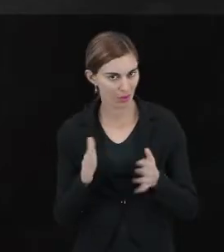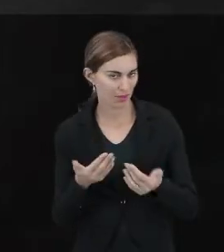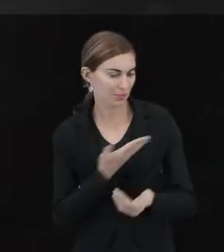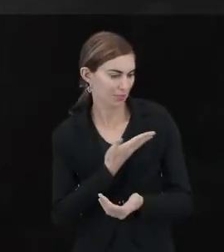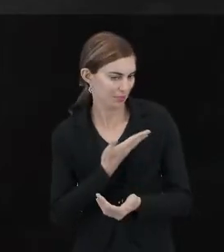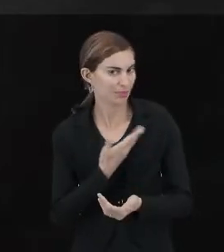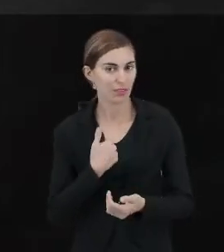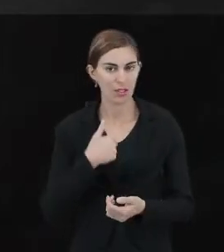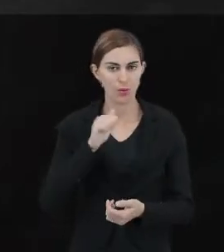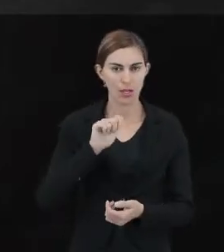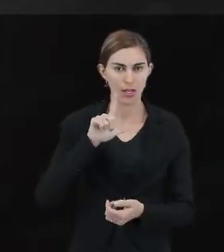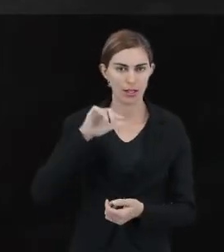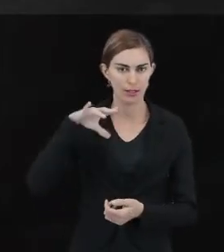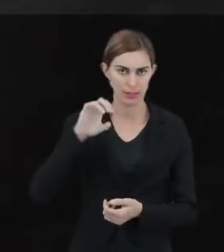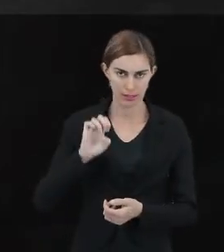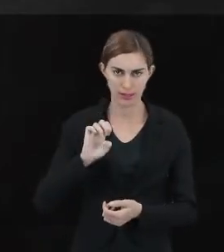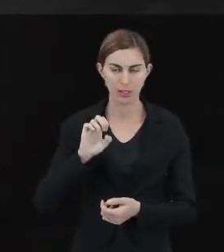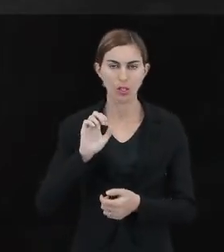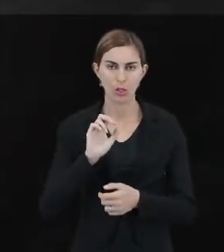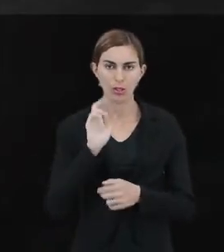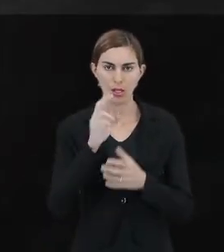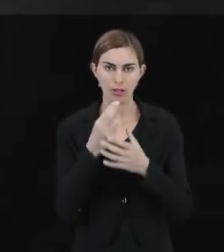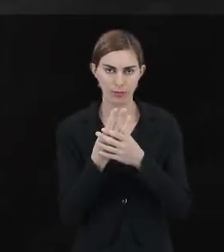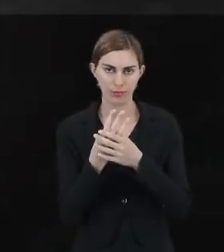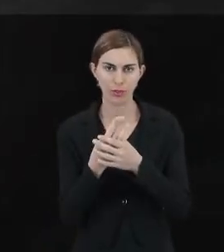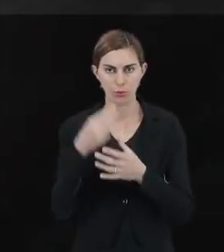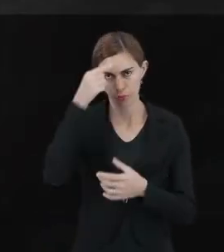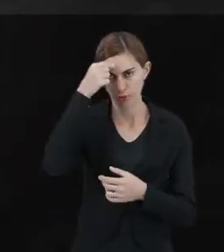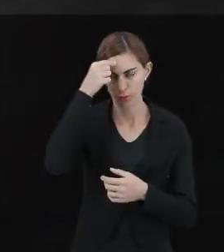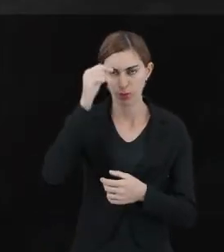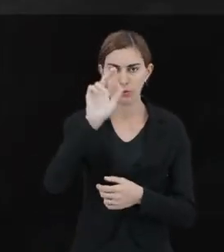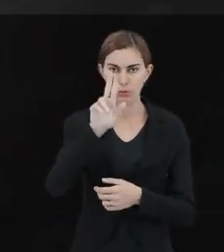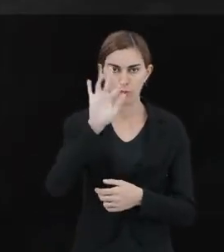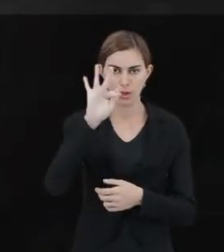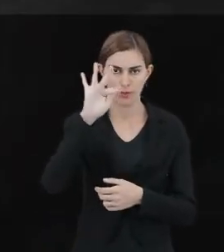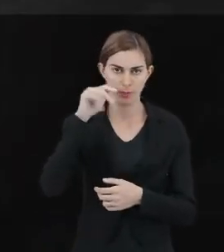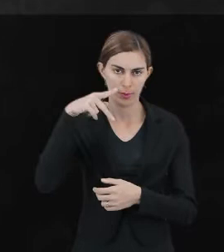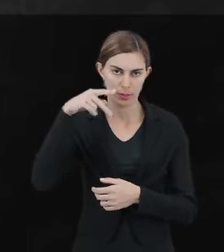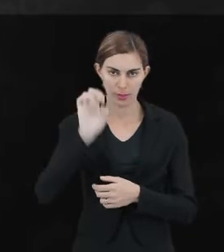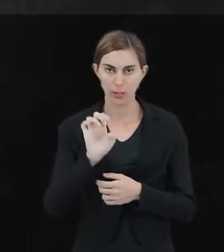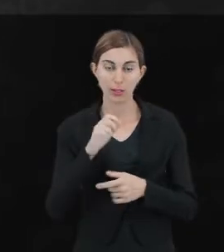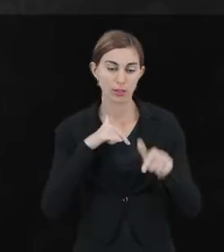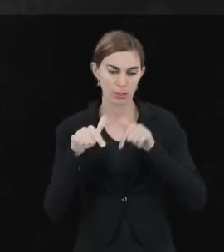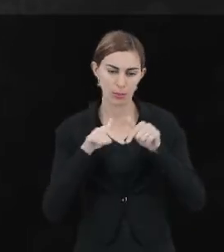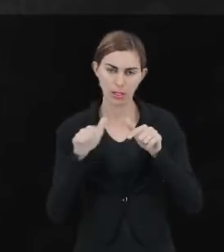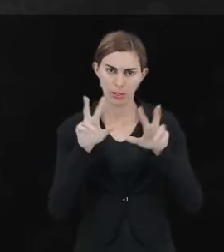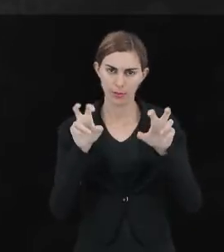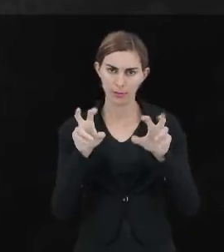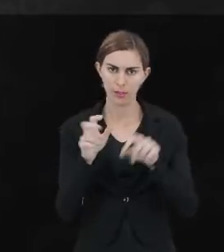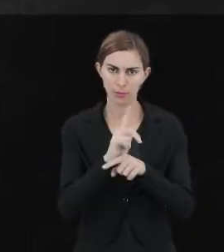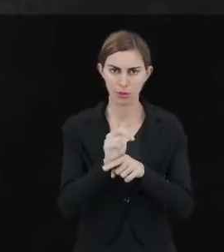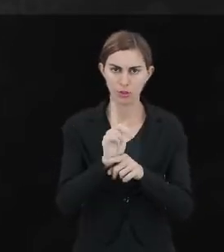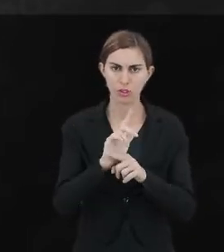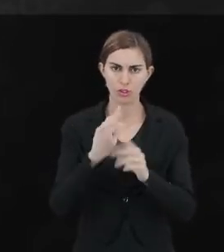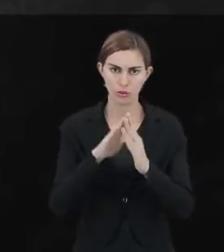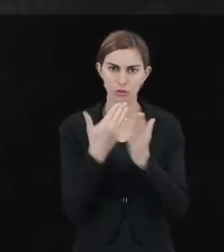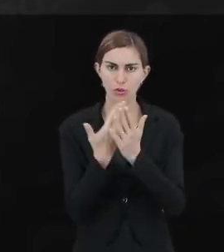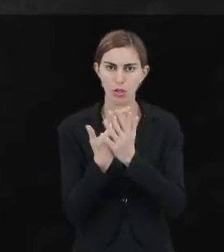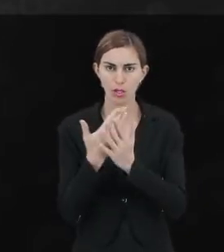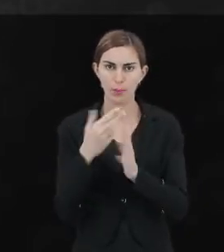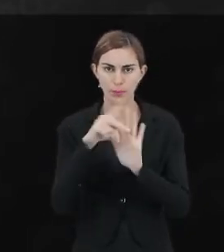Olá, colegas. Eu sou Alice Bottler, da UFPE. Nós vamos trabalhar com o tema Gestão Escolar e o